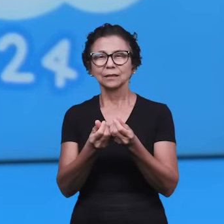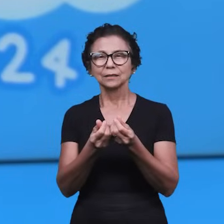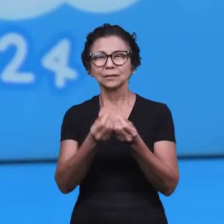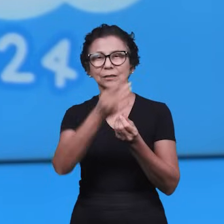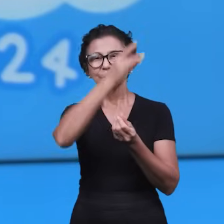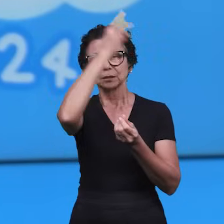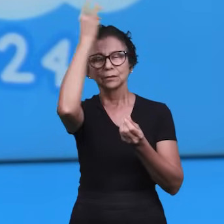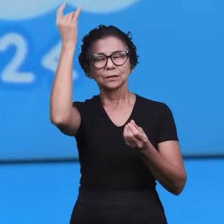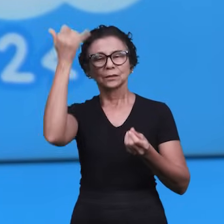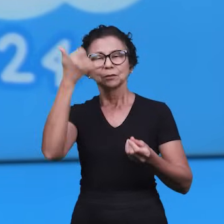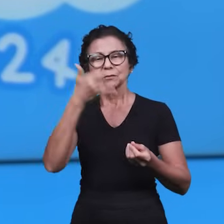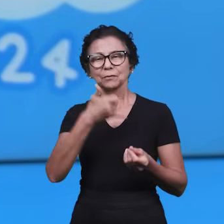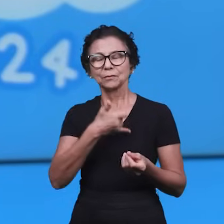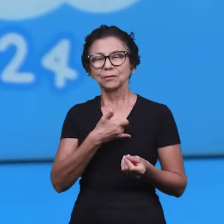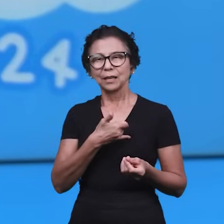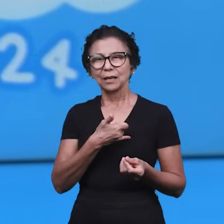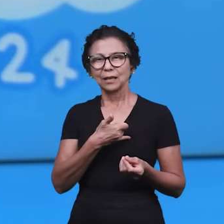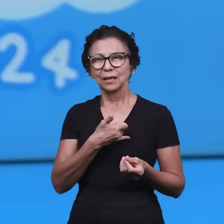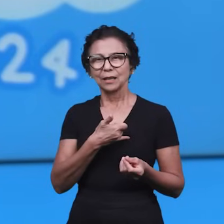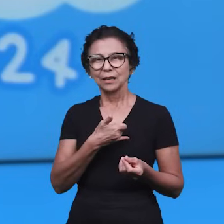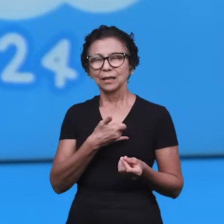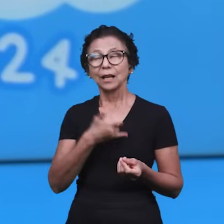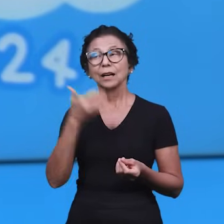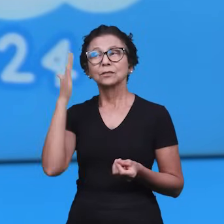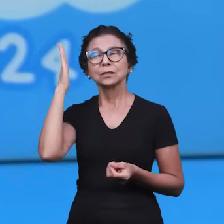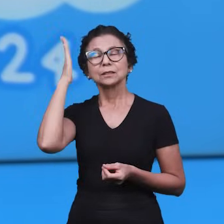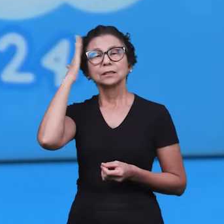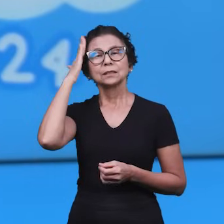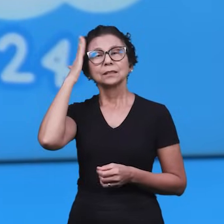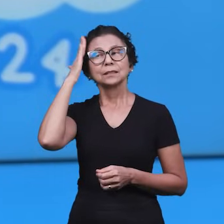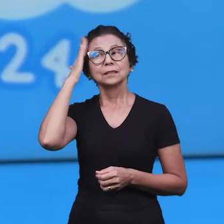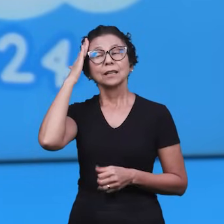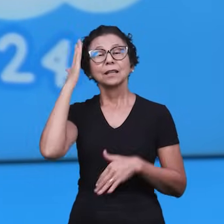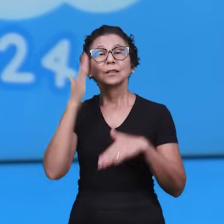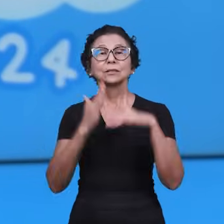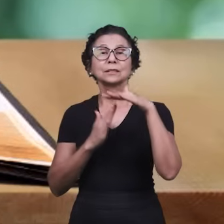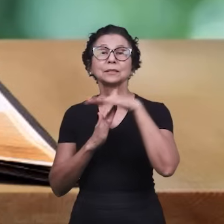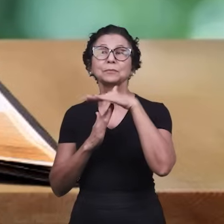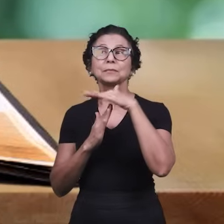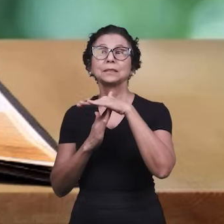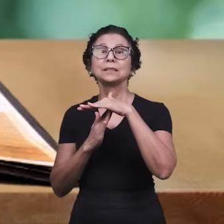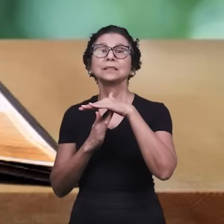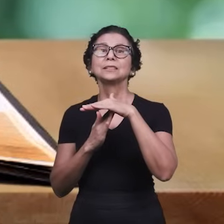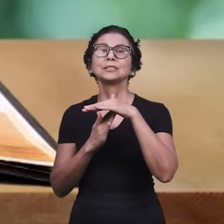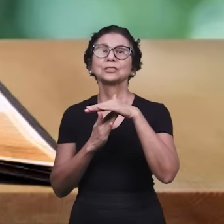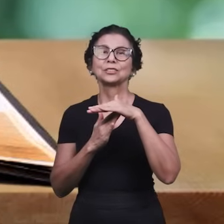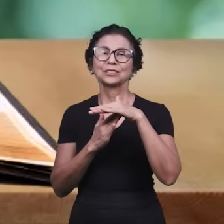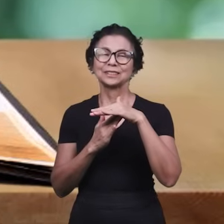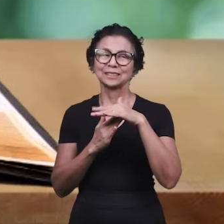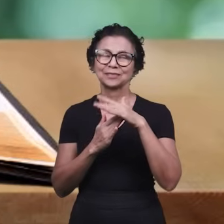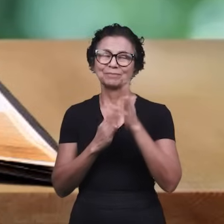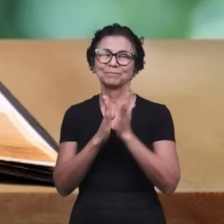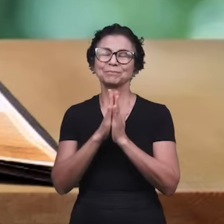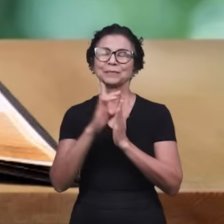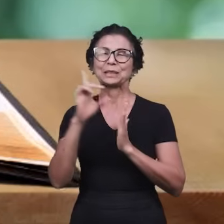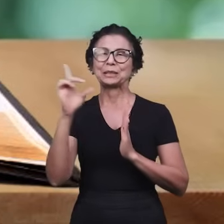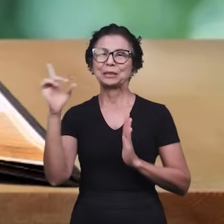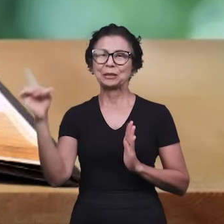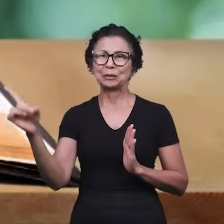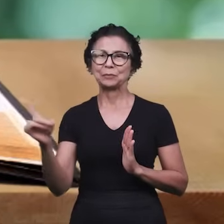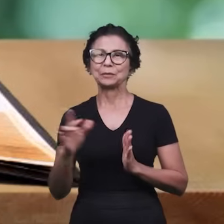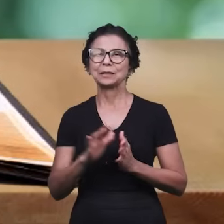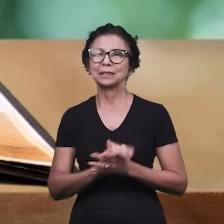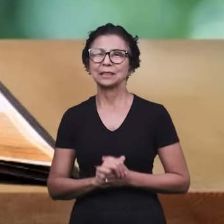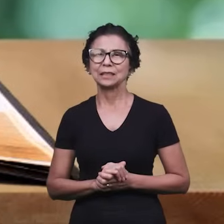Santo, que nos faz entender os limites que existem na palavra de Deus, não para nos